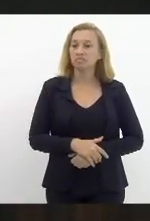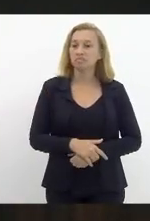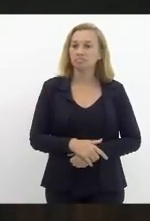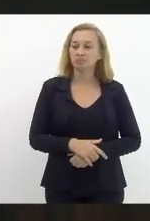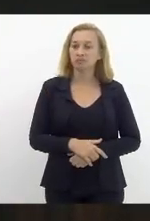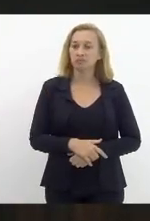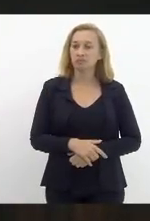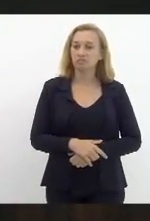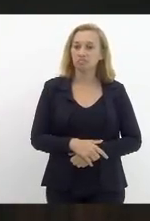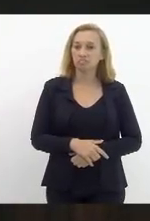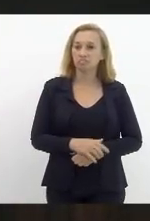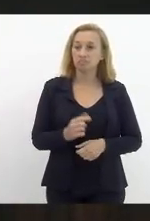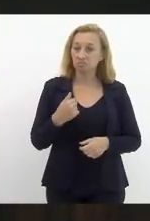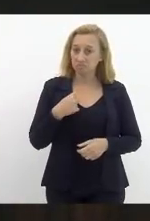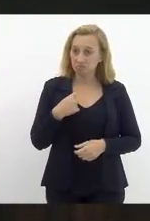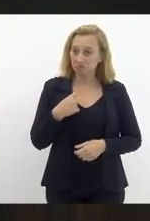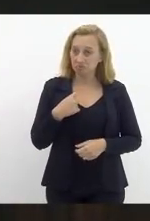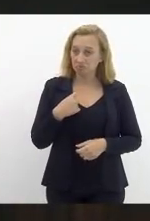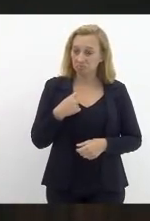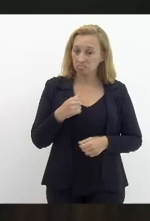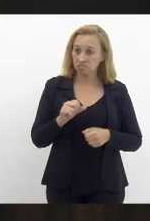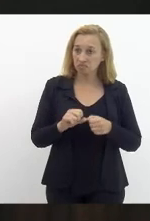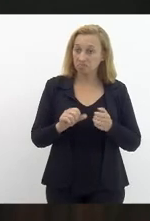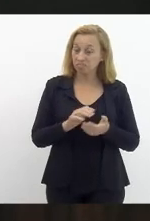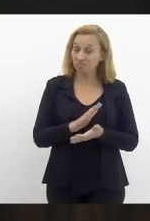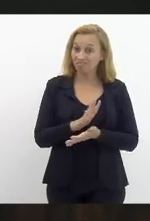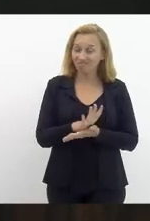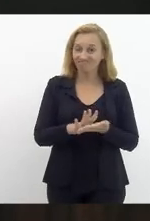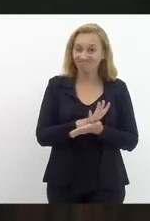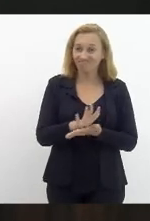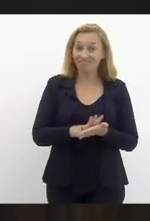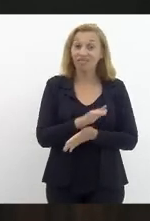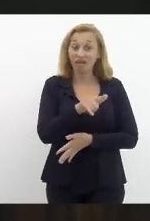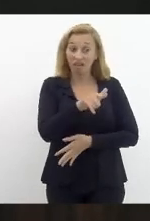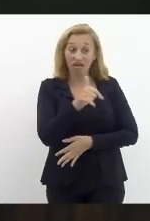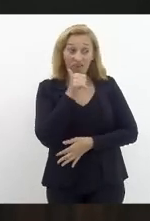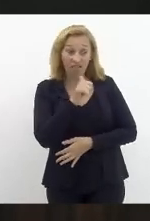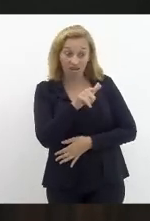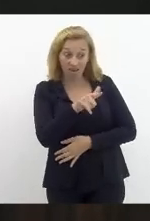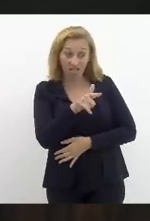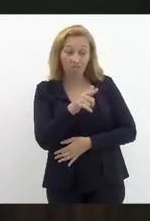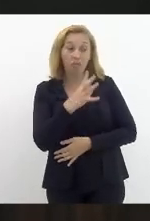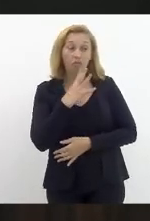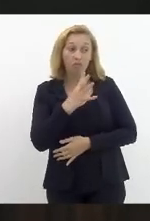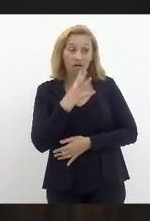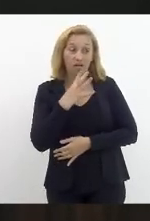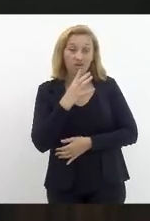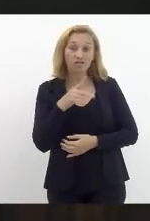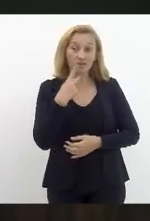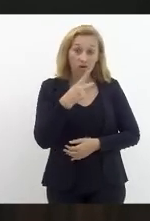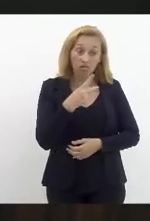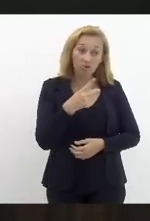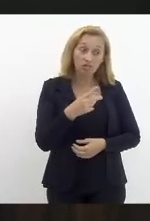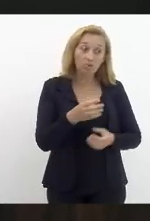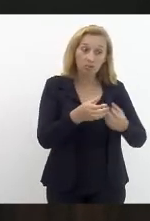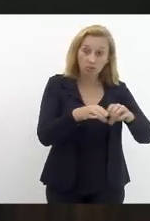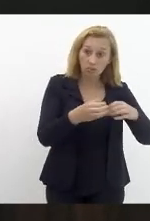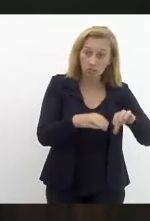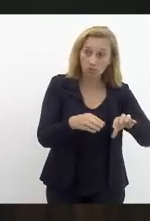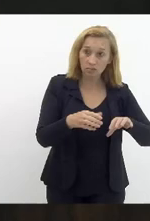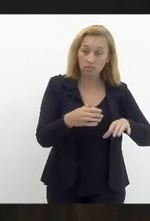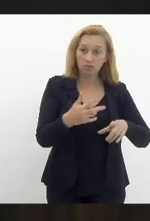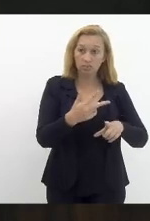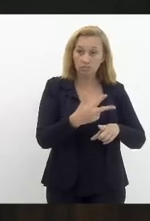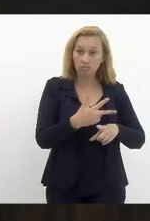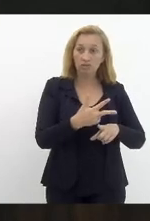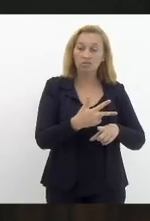Eu não tenho nada a ver com isso. Ela conhece disso. Falou, vai sair esse concurso, que inclusive poderia ter 3 vezes mais o